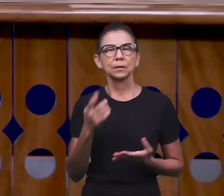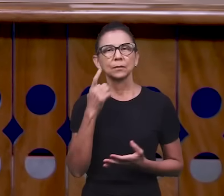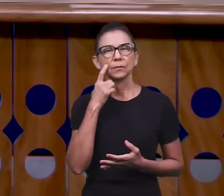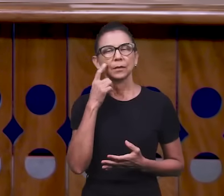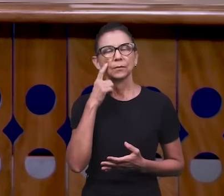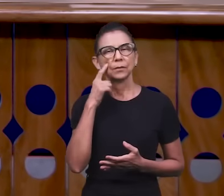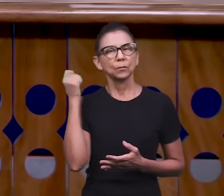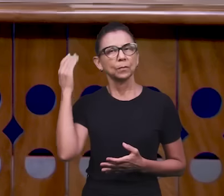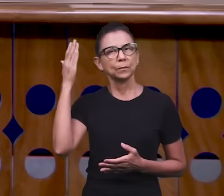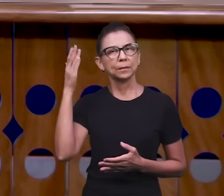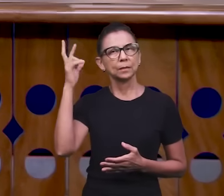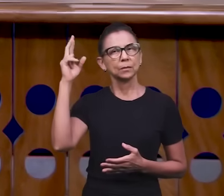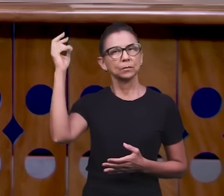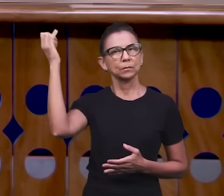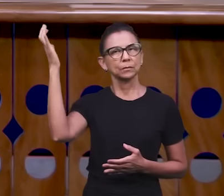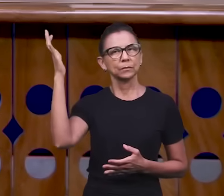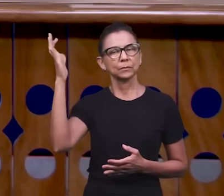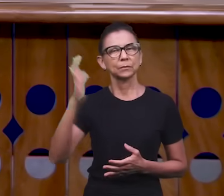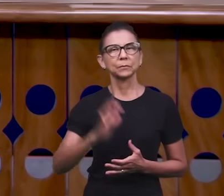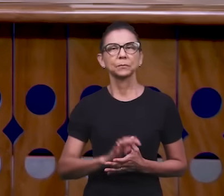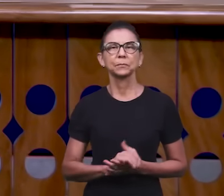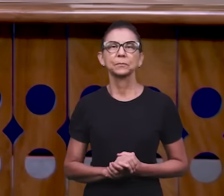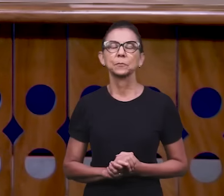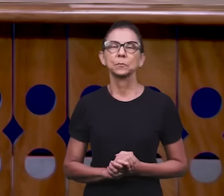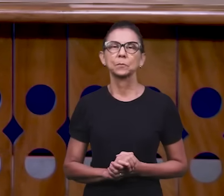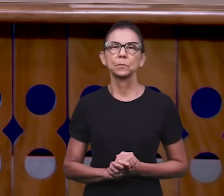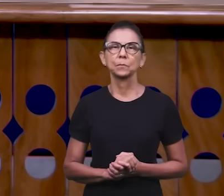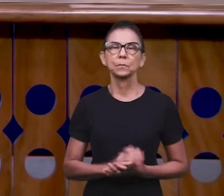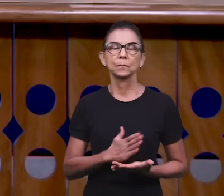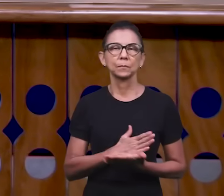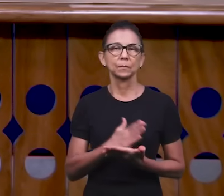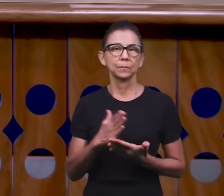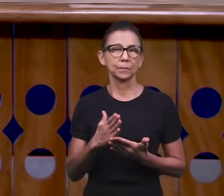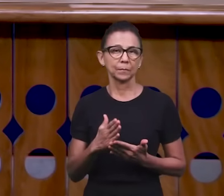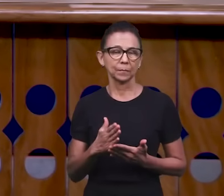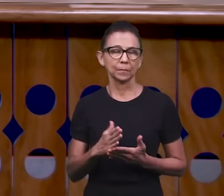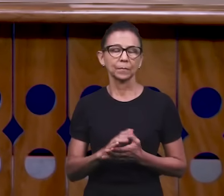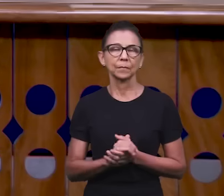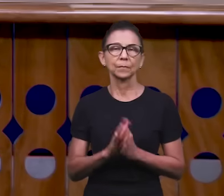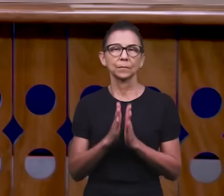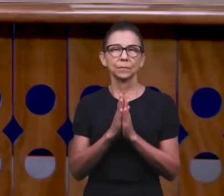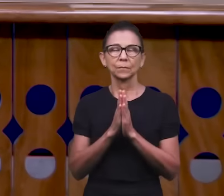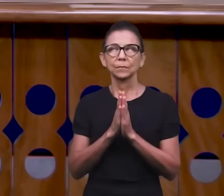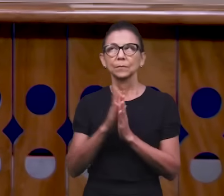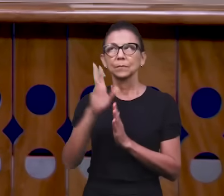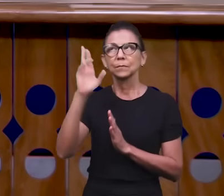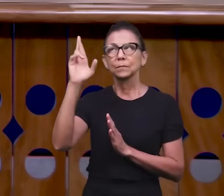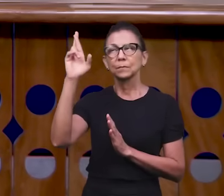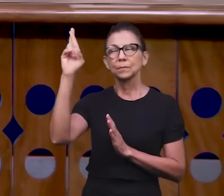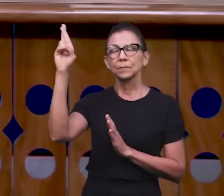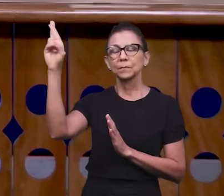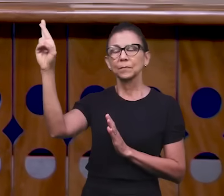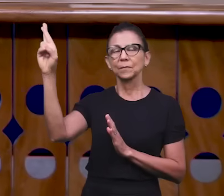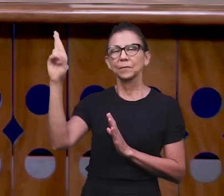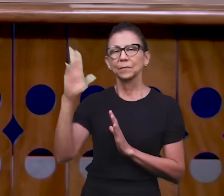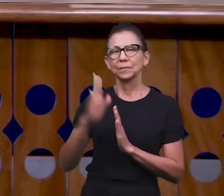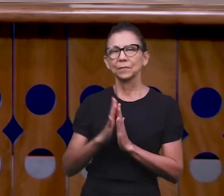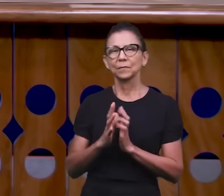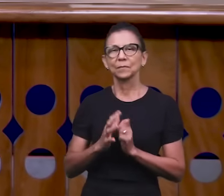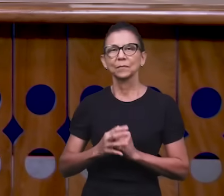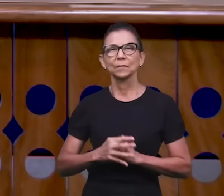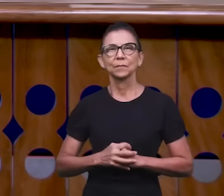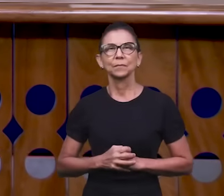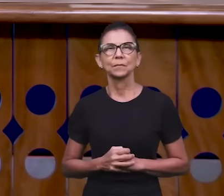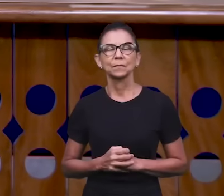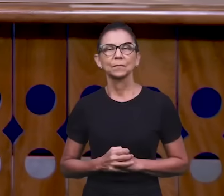de Deus. Nós vamos agora dar início a este culto, orando ao Senhor nosso Deus, clamando pelo